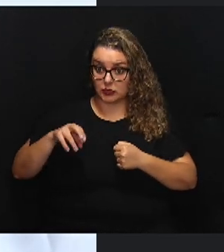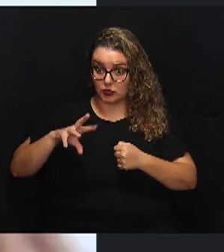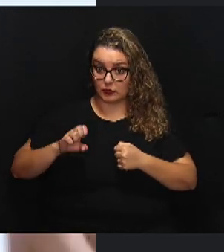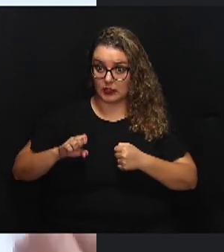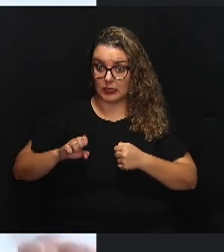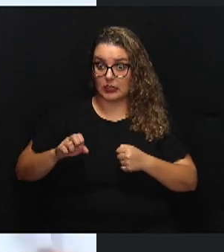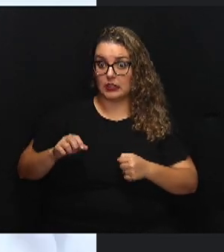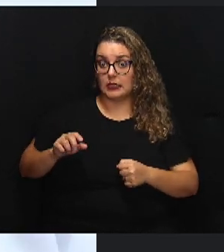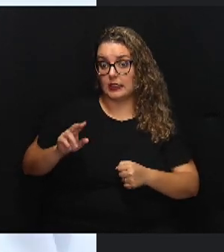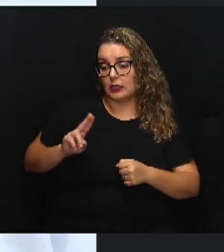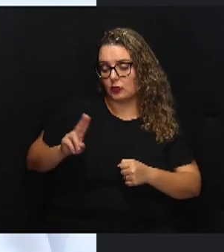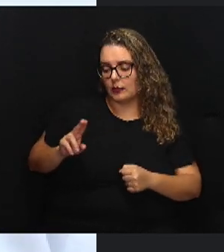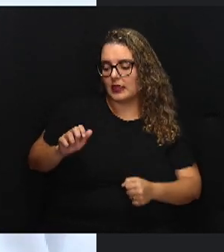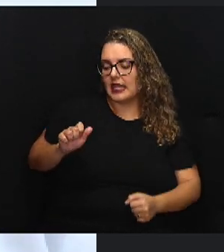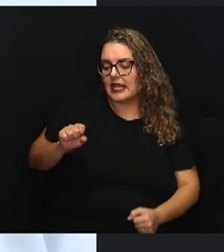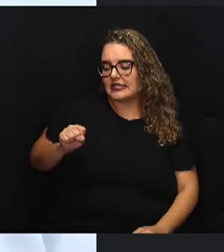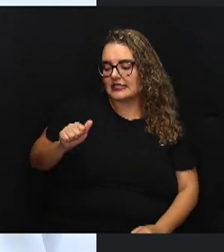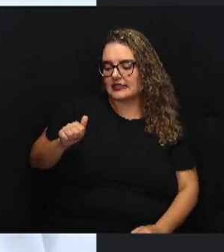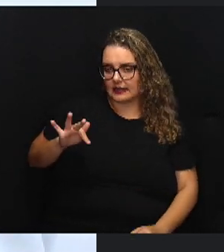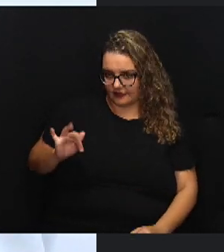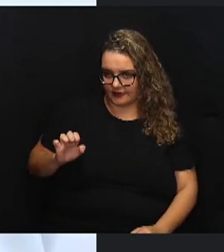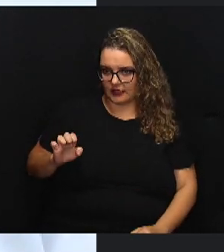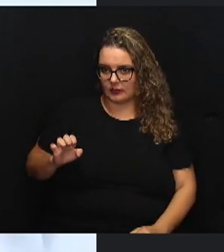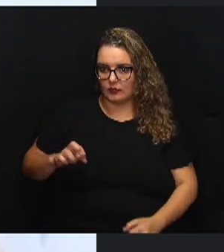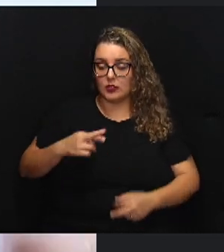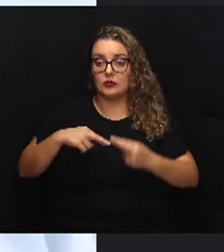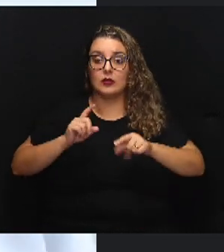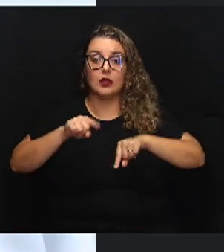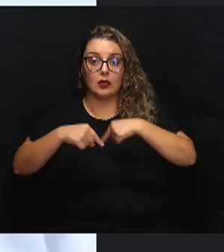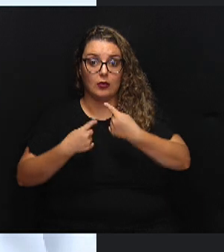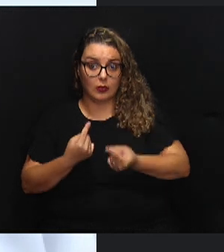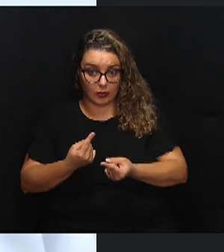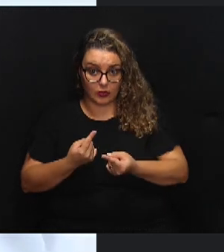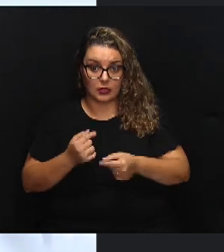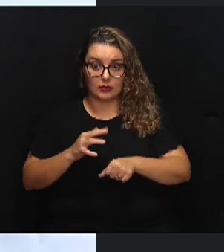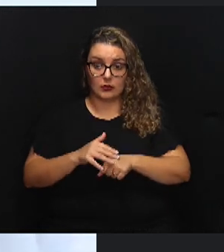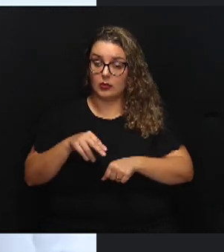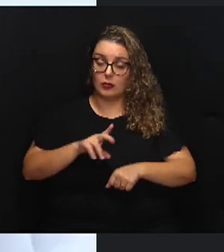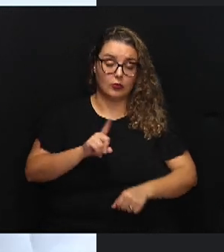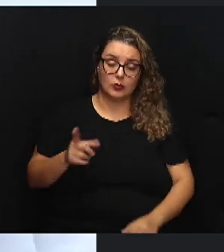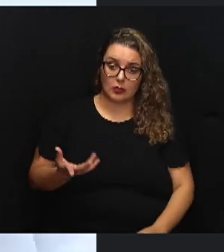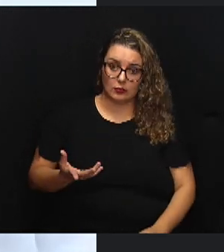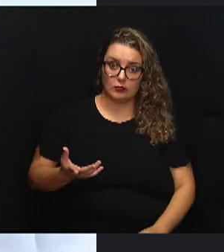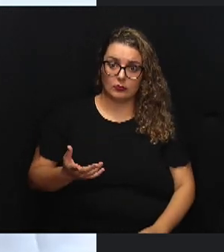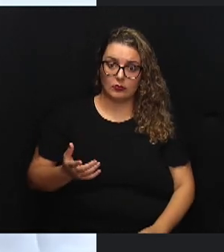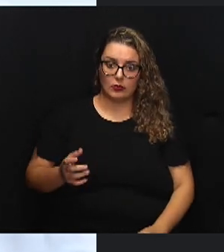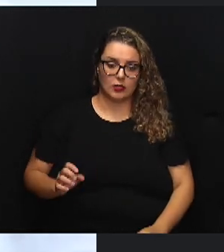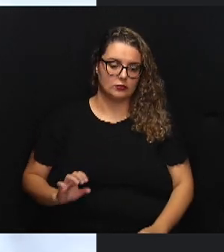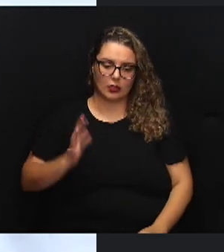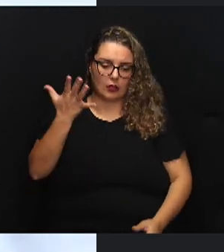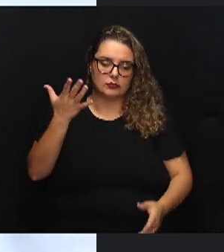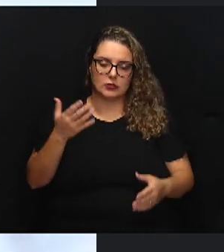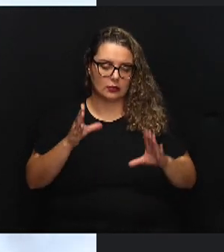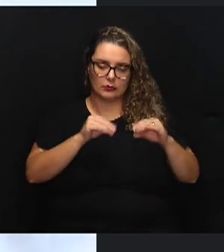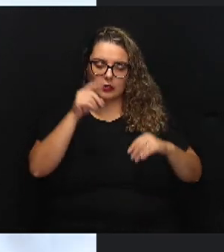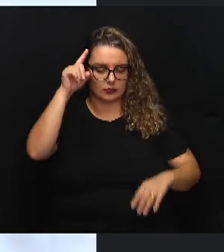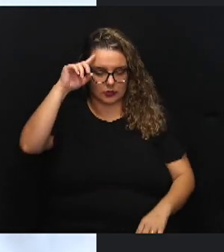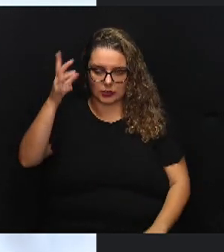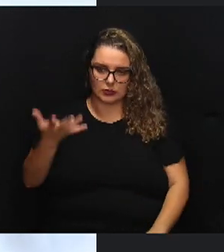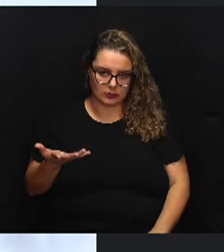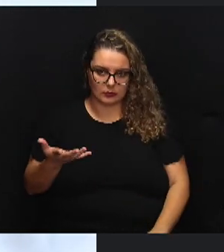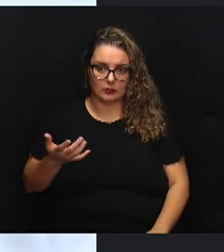SAF, ela pode estar relacionada a outras doenças ou não, ela pode aparecer de forma isolada, mas ela